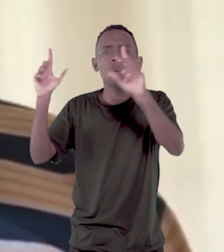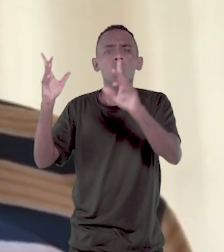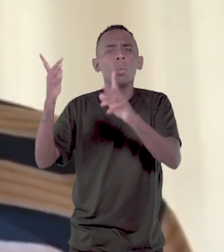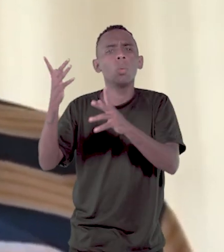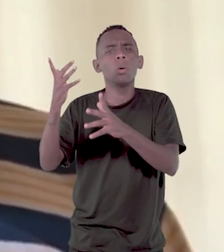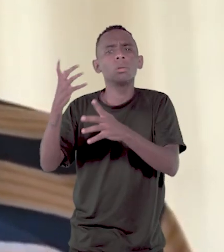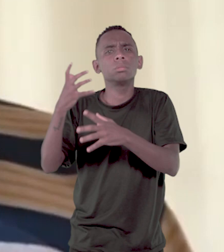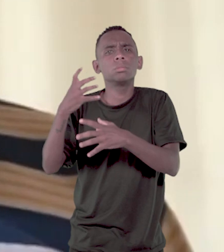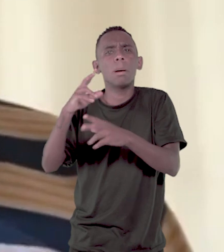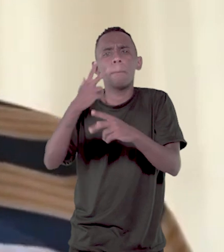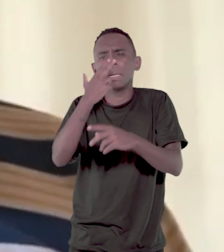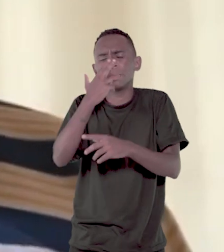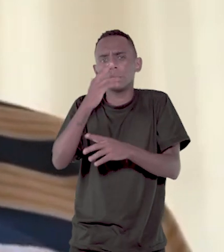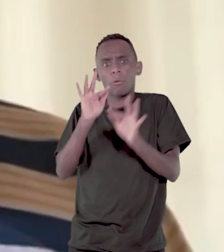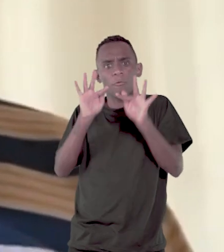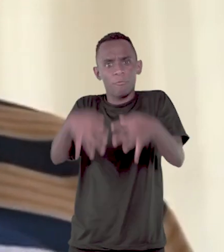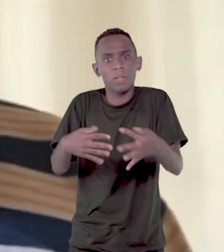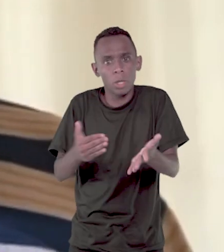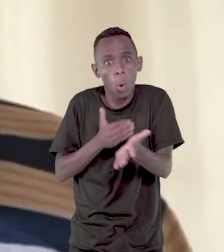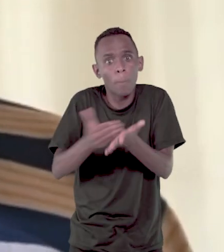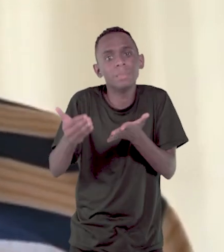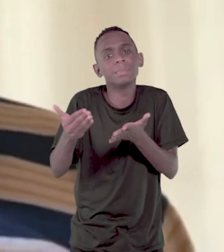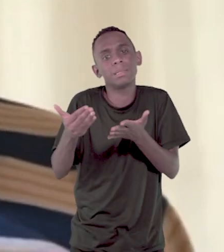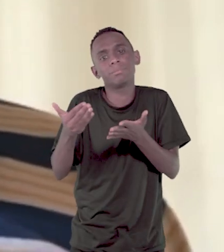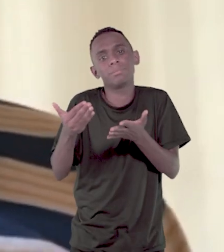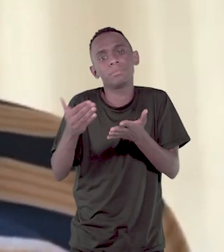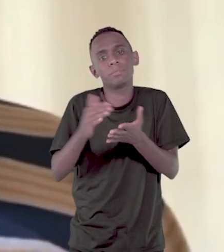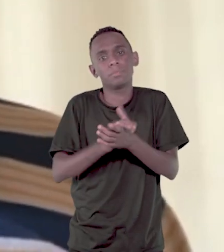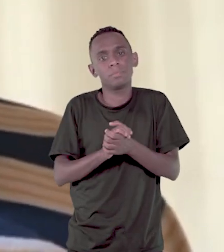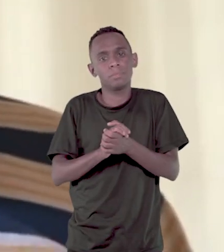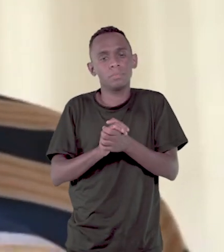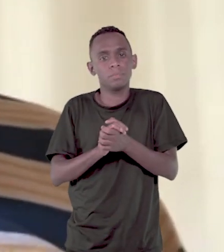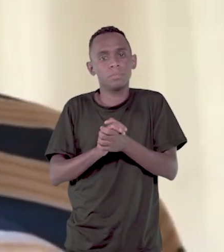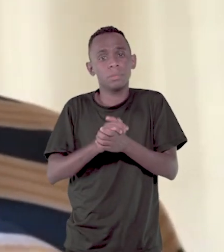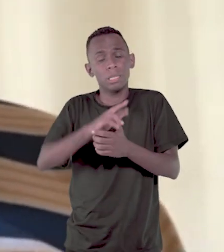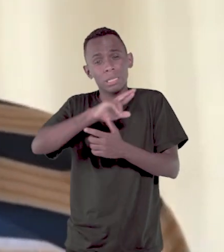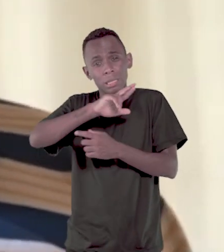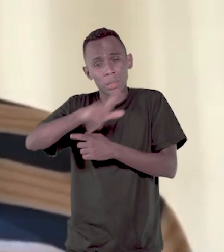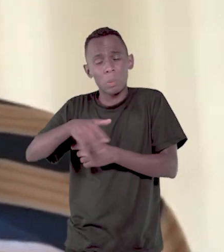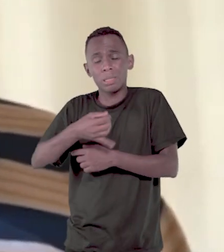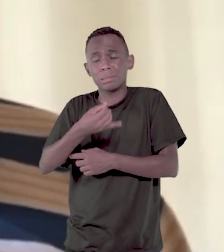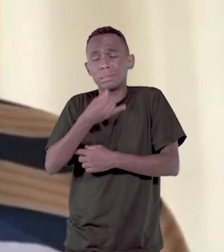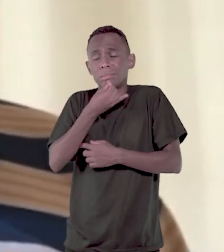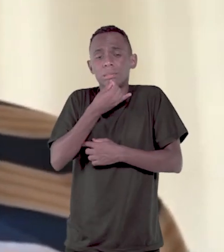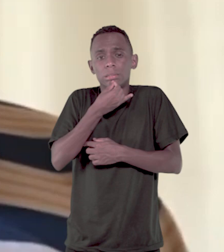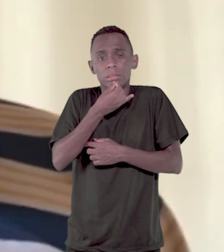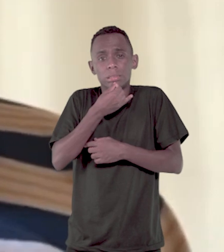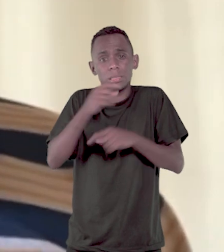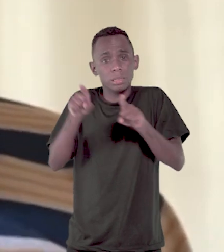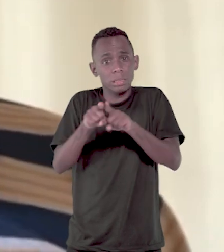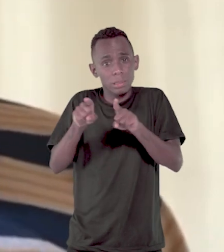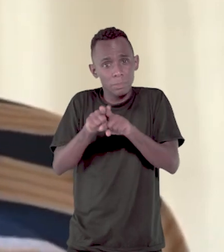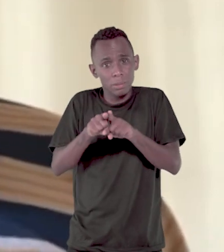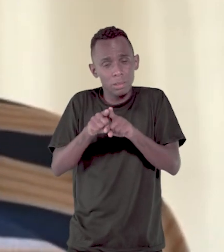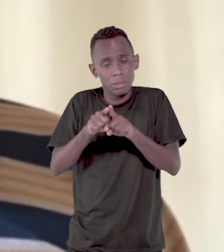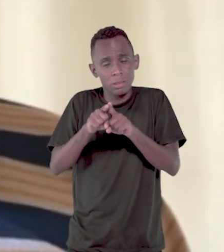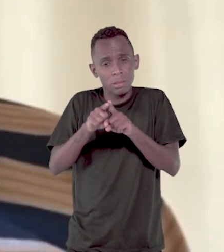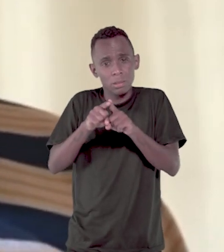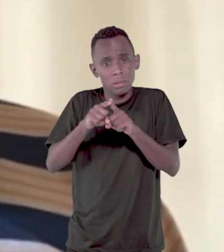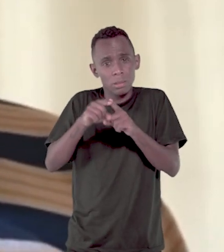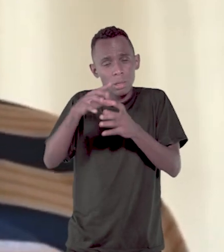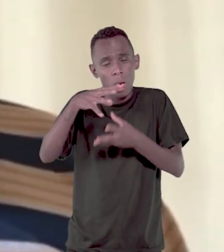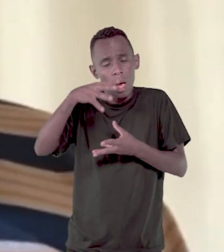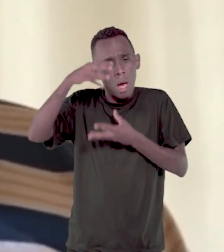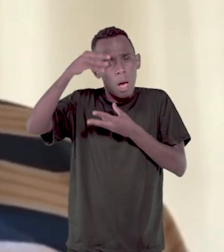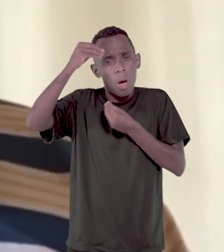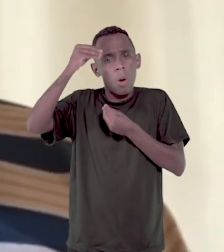na treva sob prenúncio do fim absoluto. Não é a mesma tristeza de quando, carregada a alma, despetalávamos